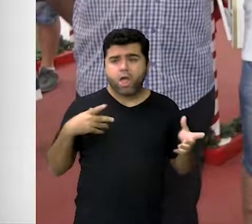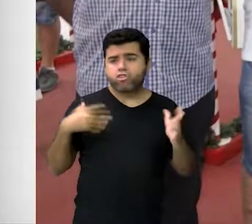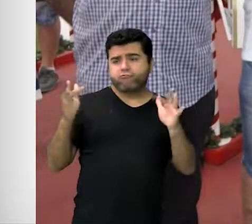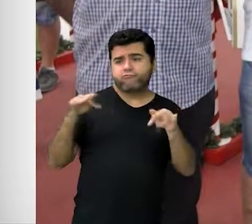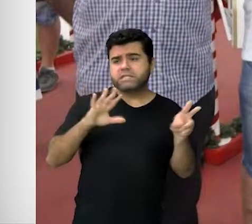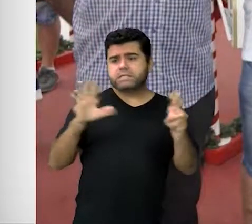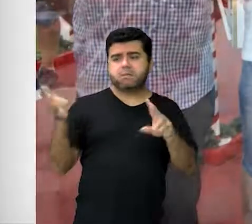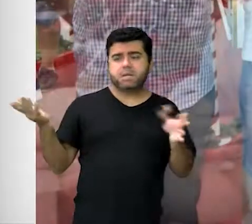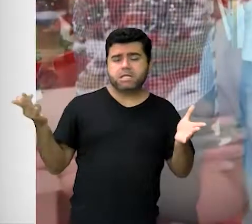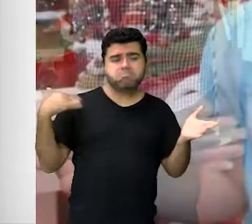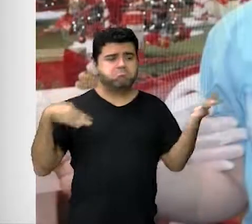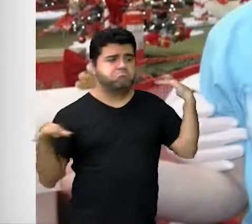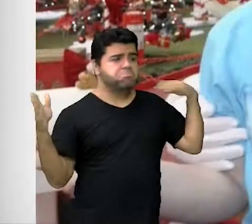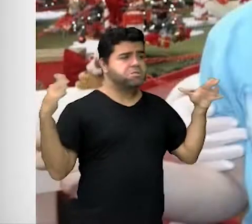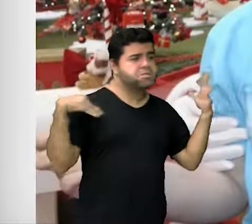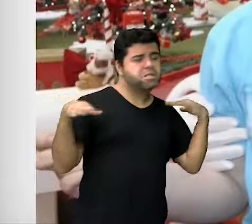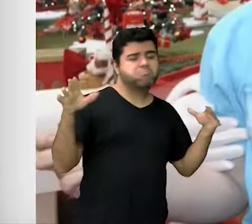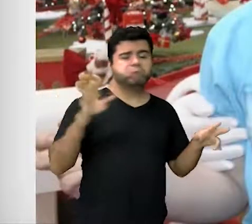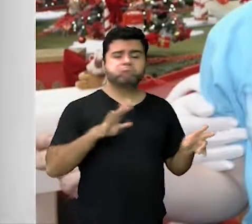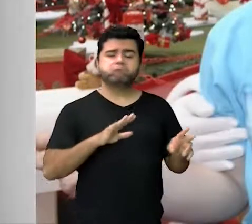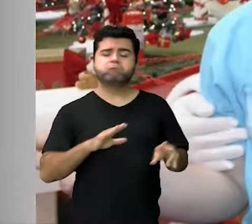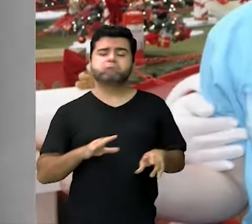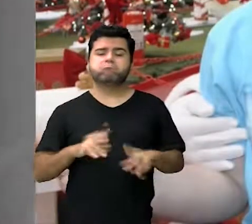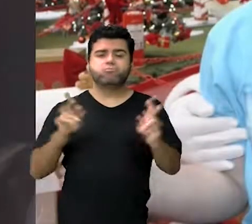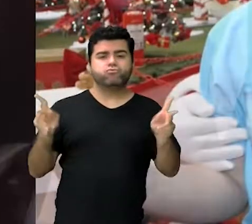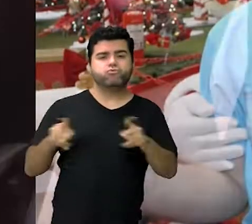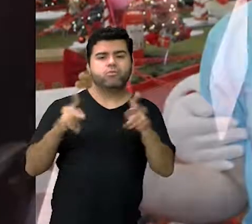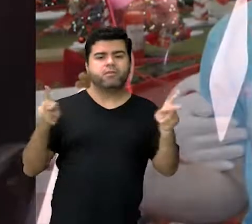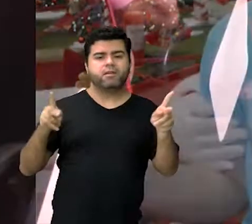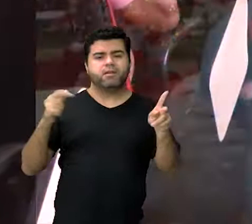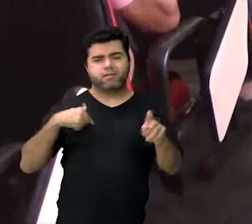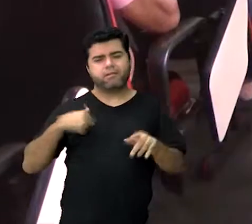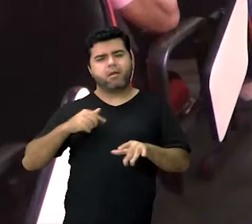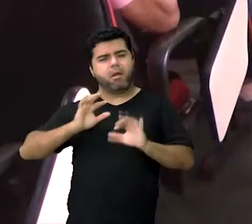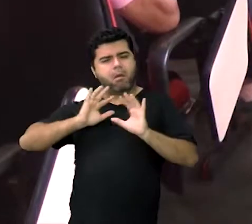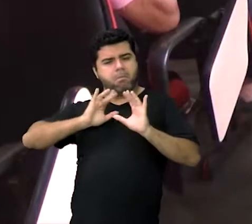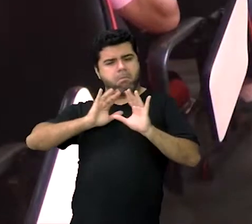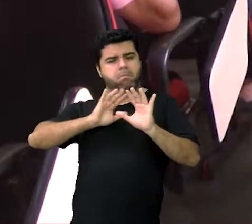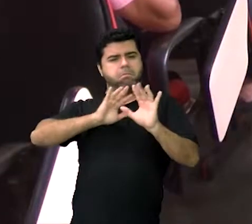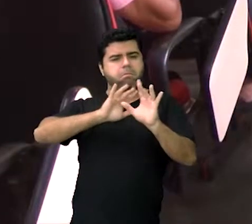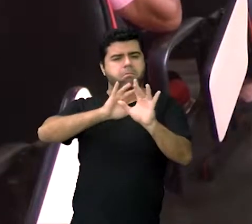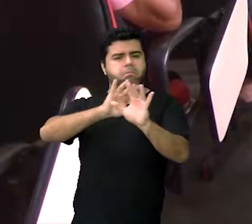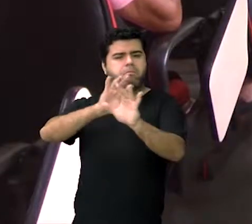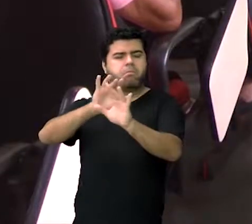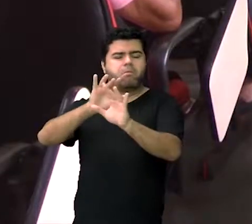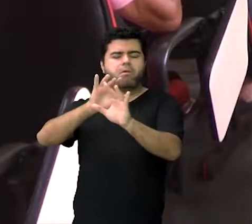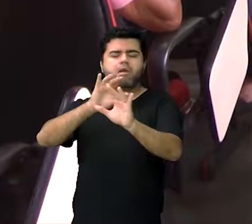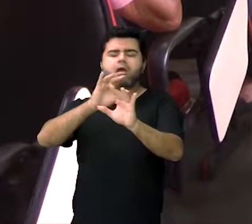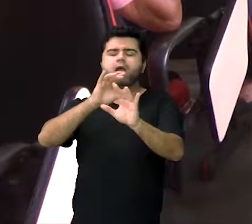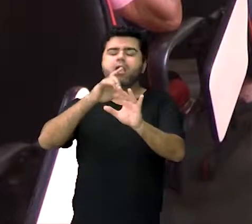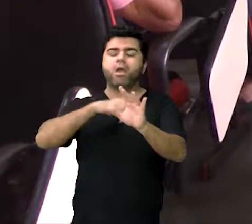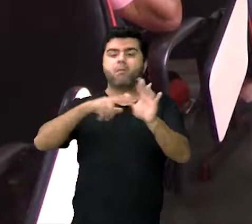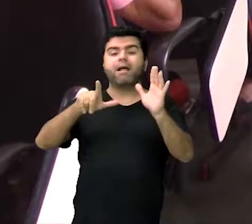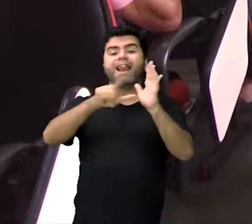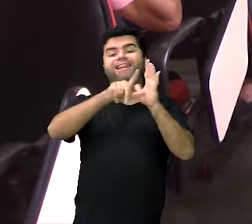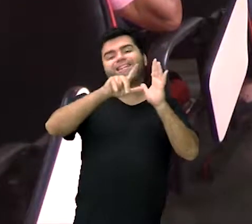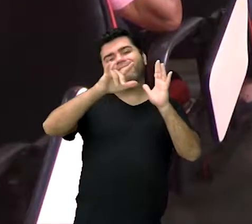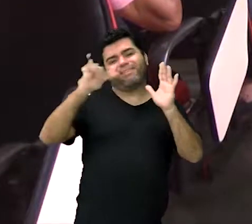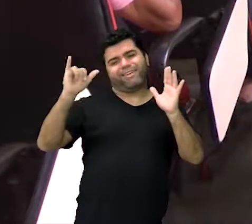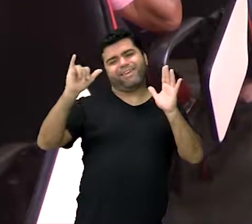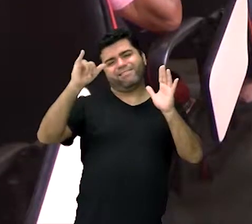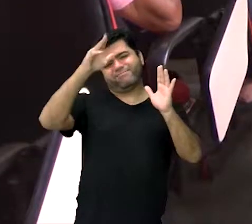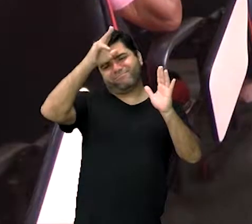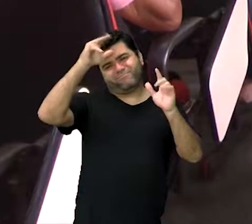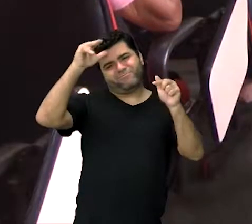por isso, no final de semana. E essa caminhada não poderia ser diferente, é uma lei municipal. Ela tem que